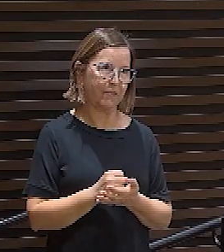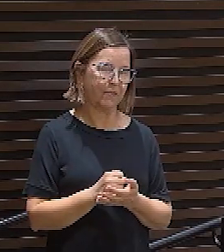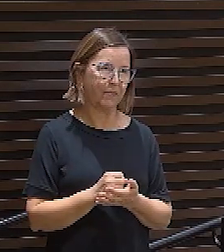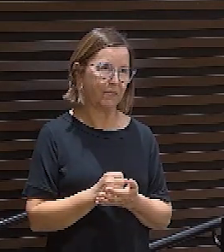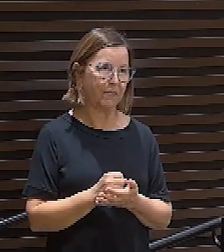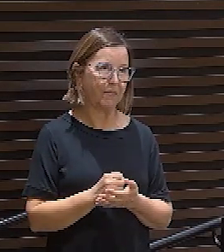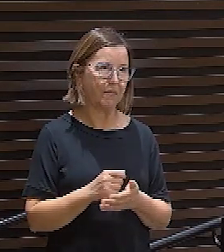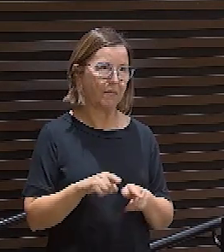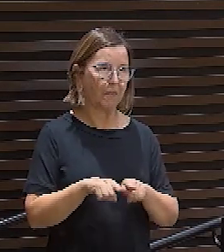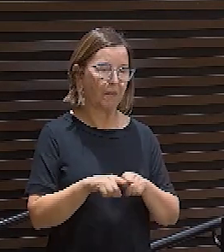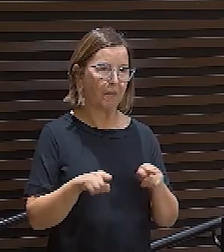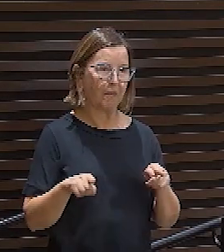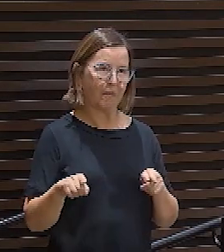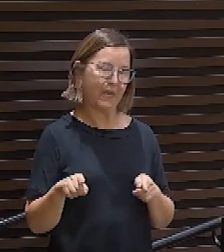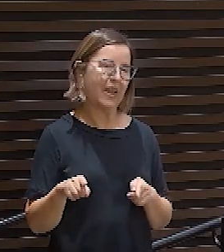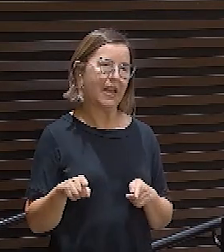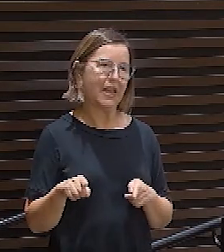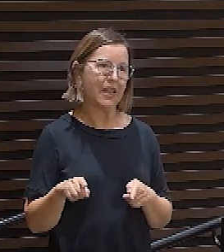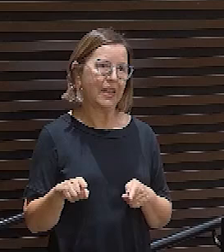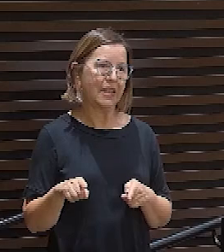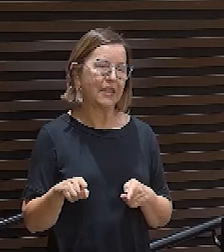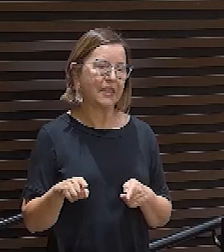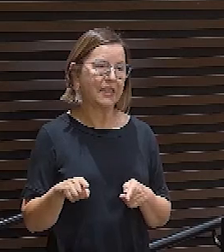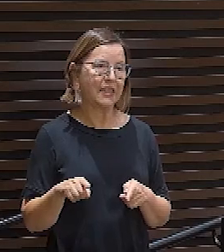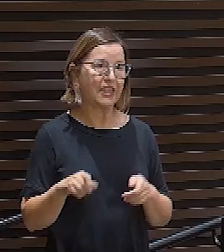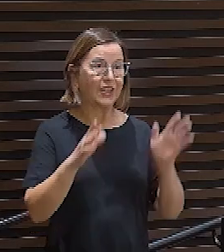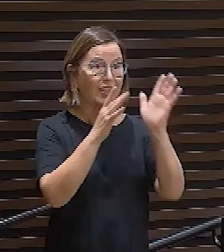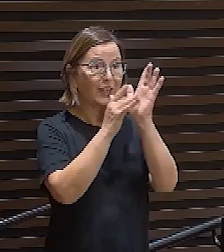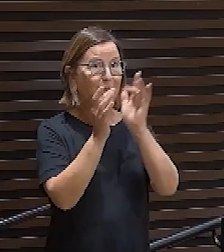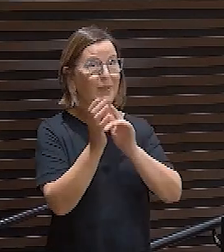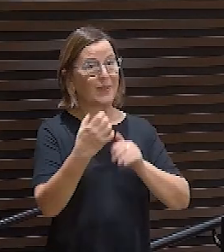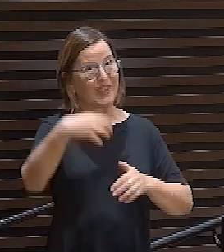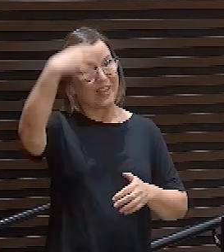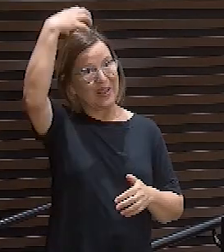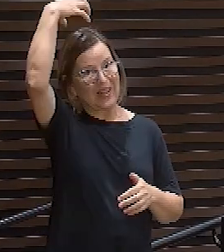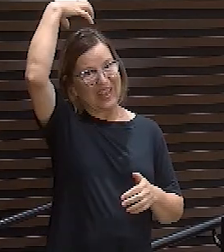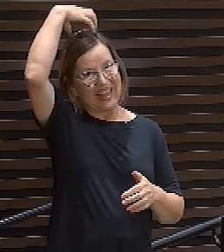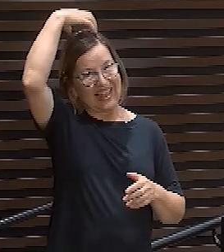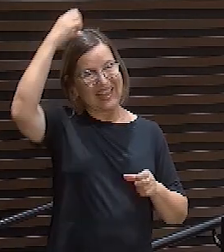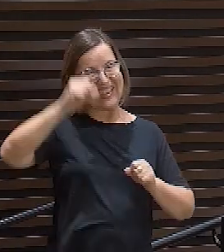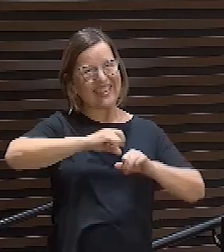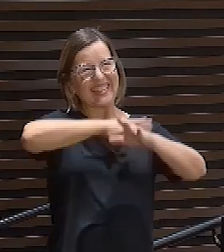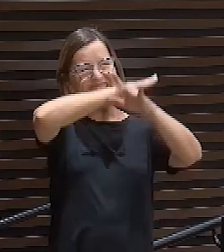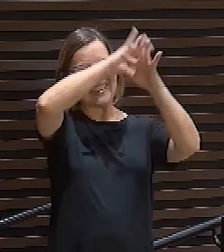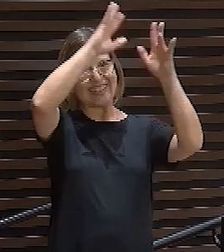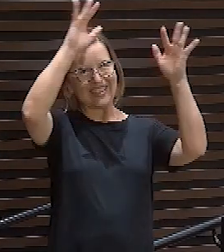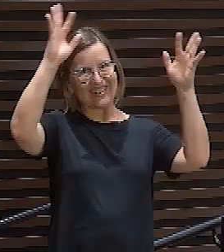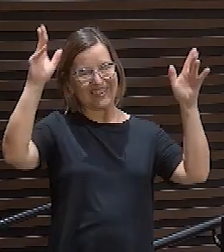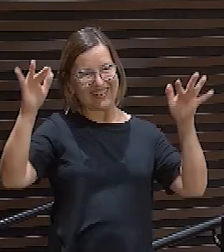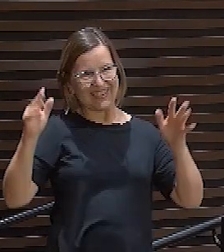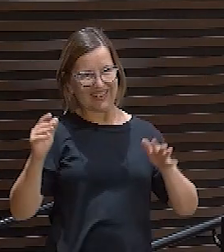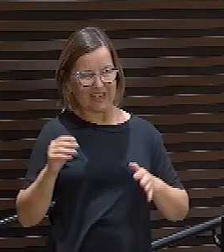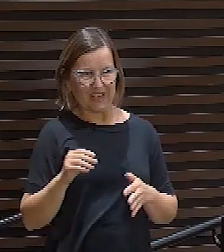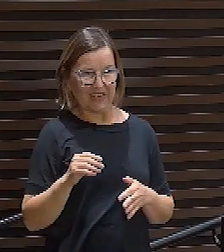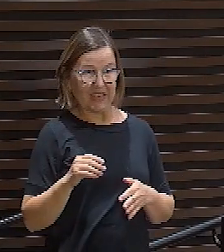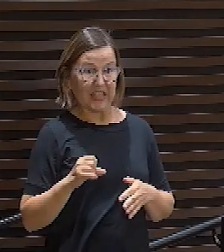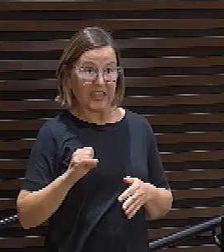de ele ser o Rei da Glória. Eu reconhecê-lo hoje ou